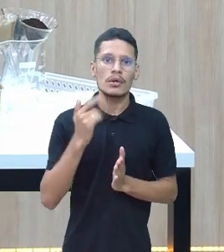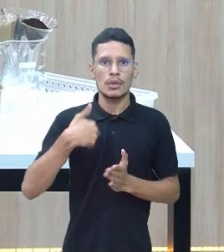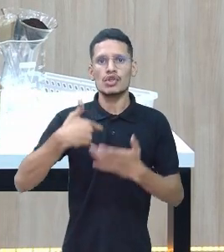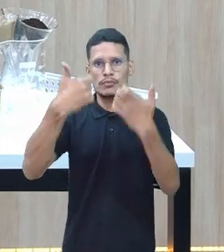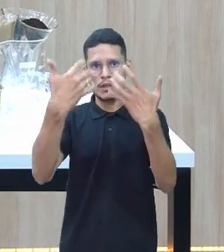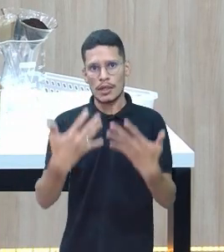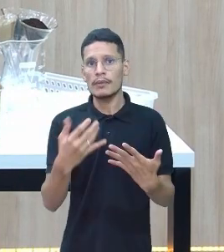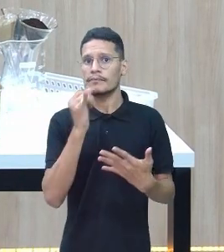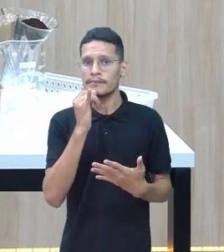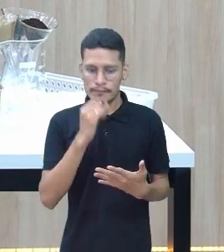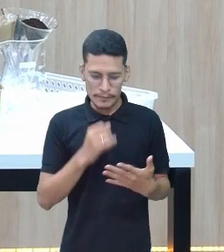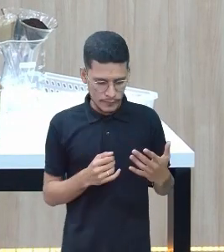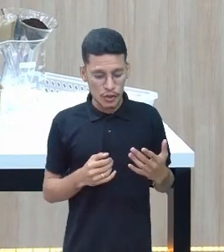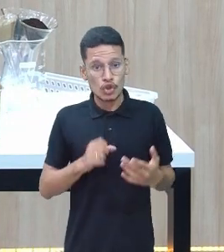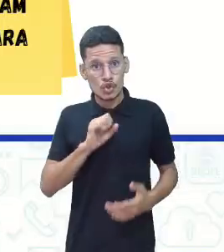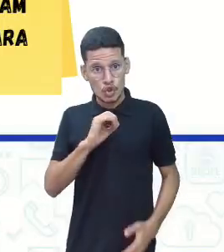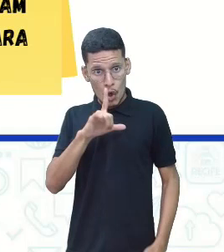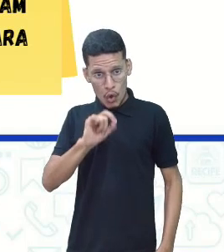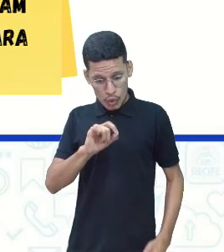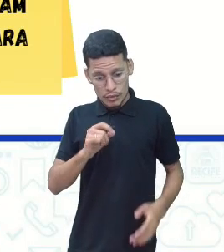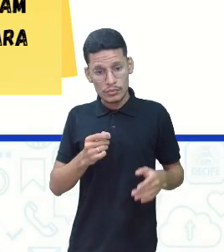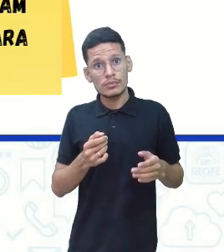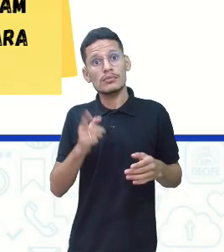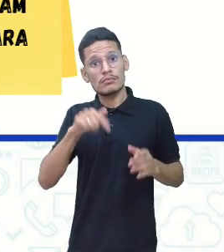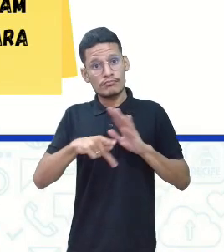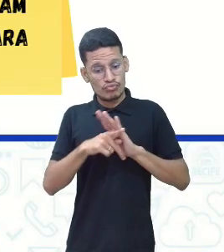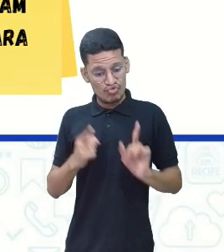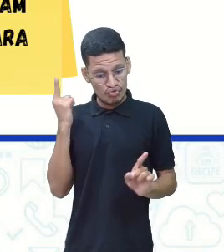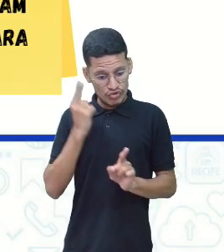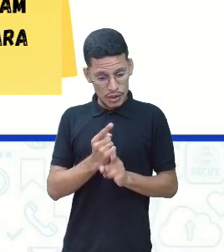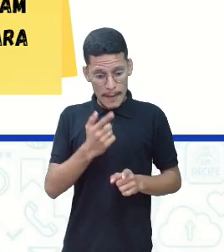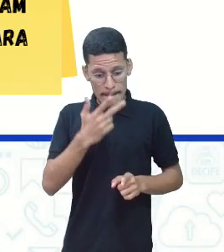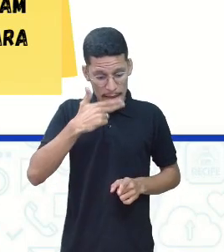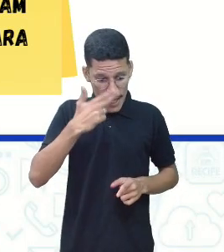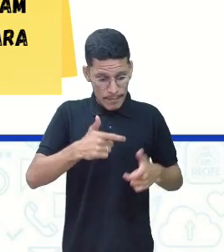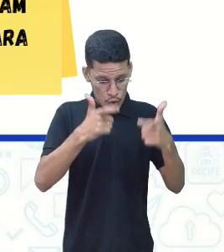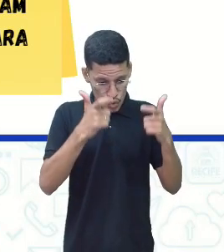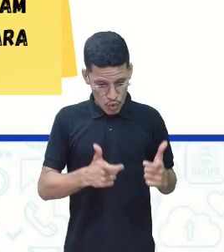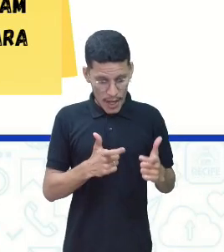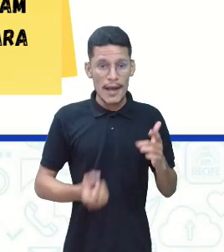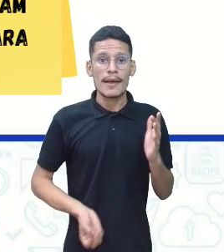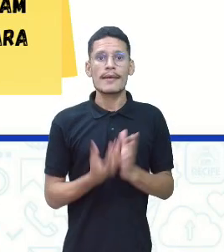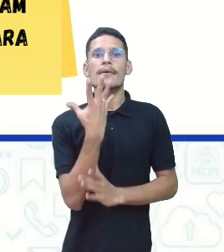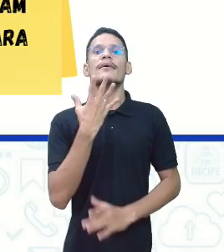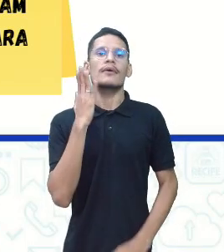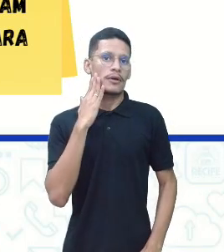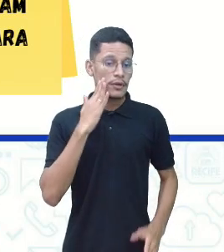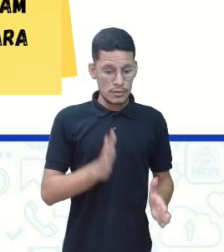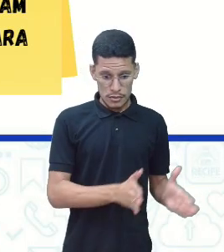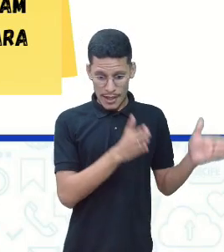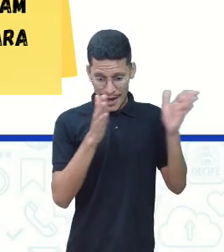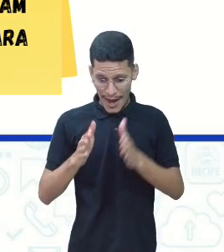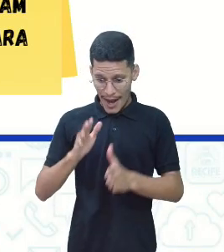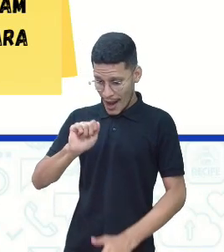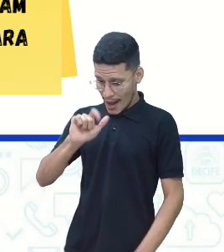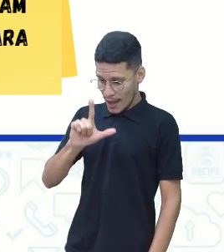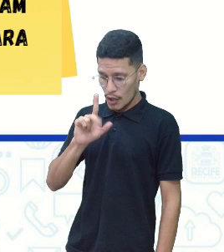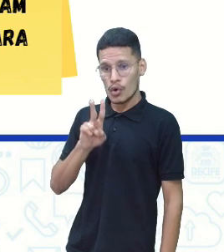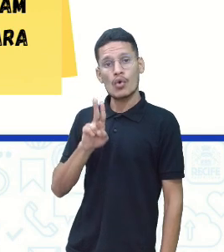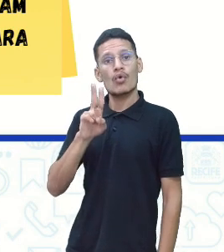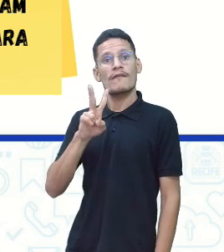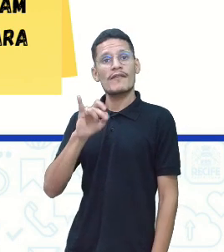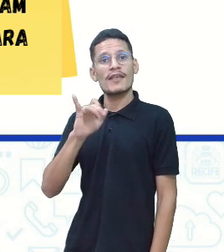ó, quando os solos se formam por rochas encontradas no mesmo local da formação. Já os aluviais é